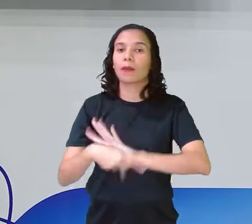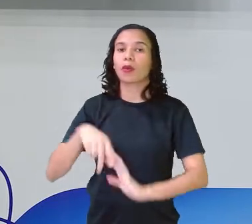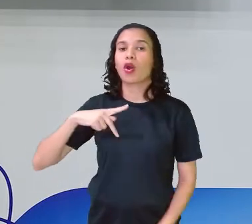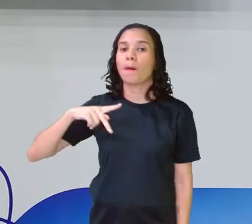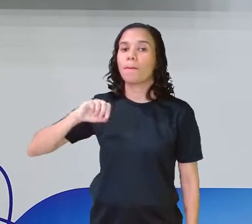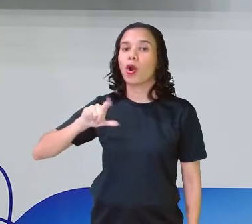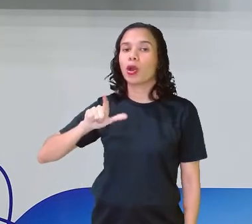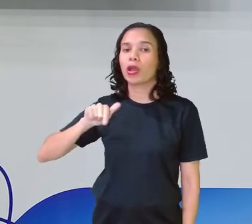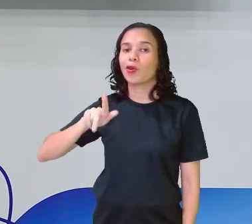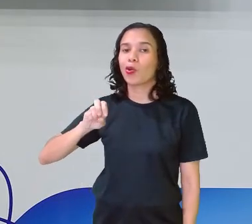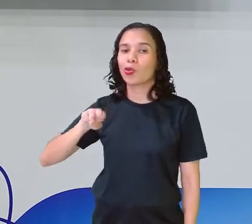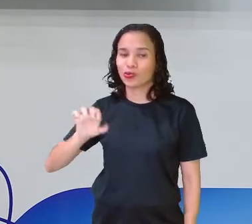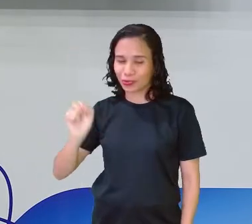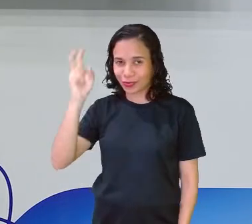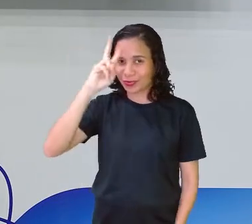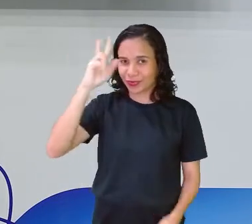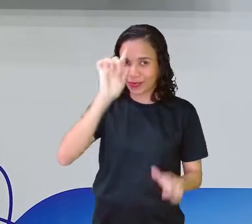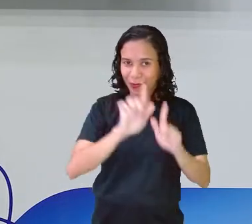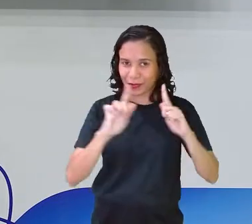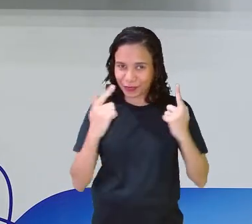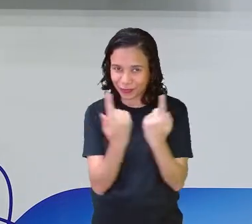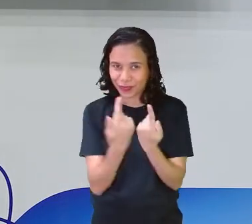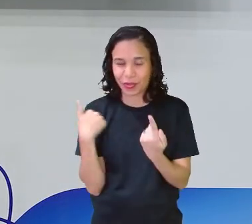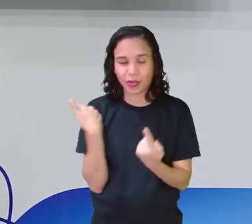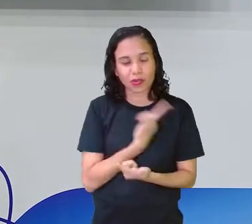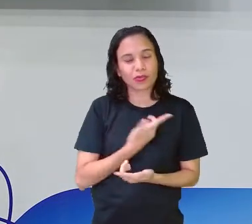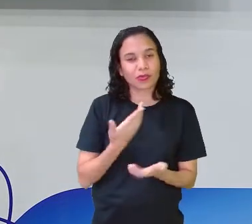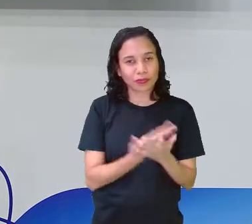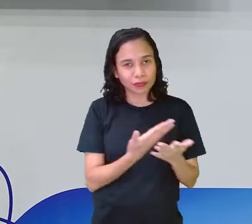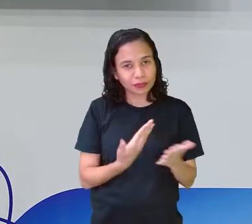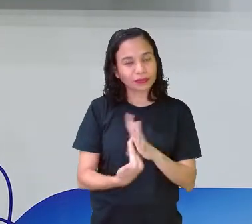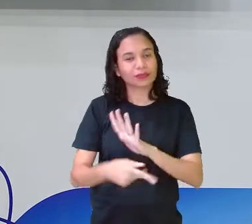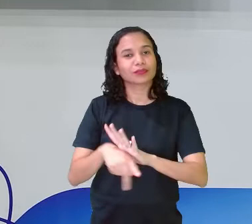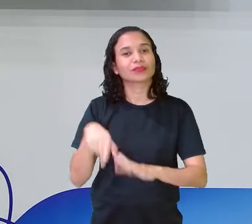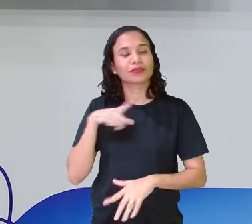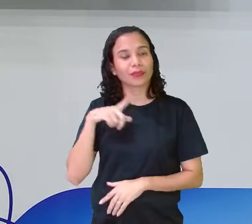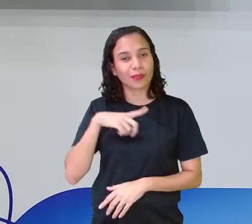né? A gente falou em figuras planas sobre eles.